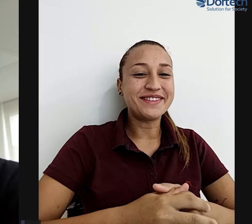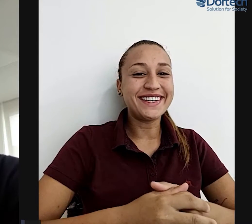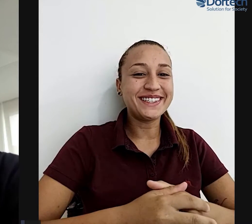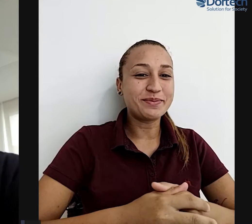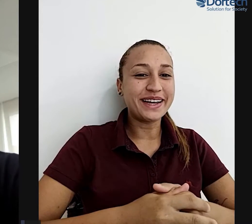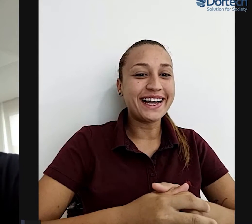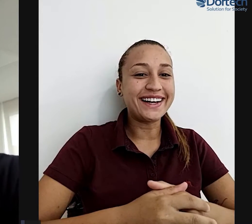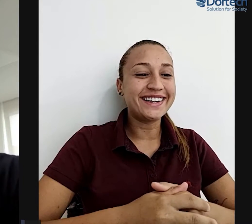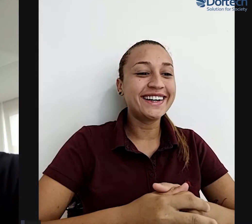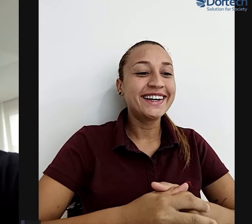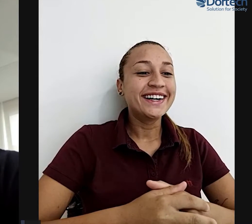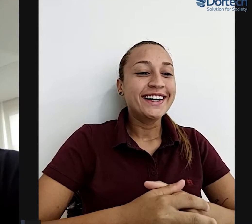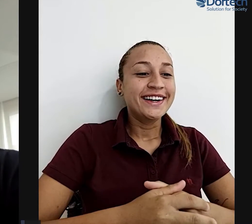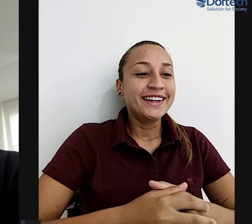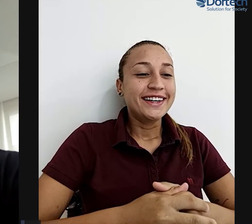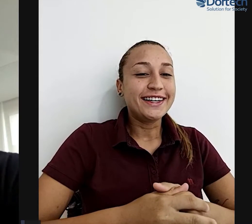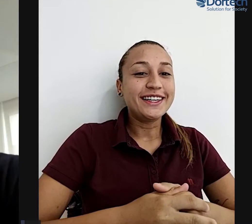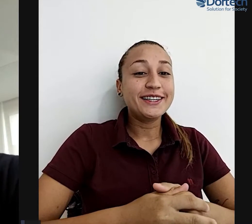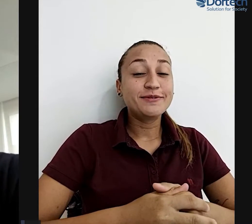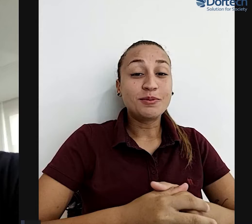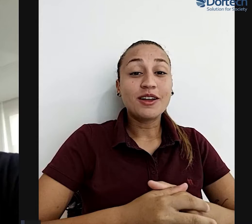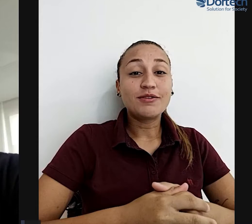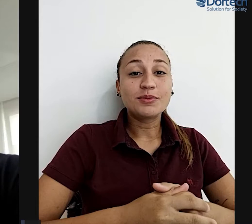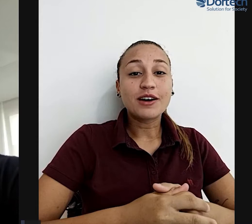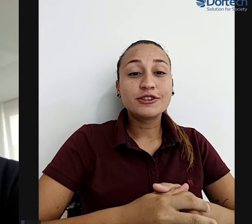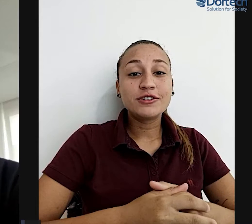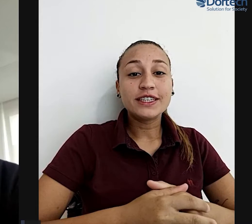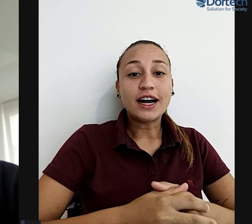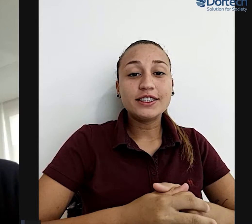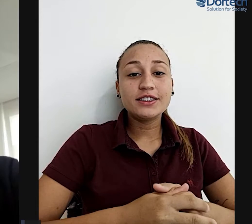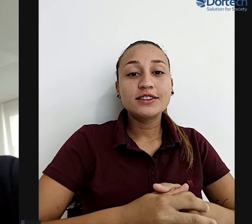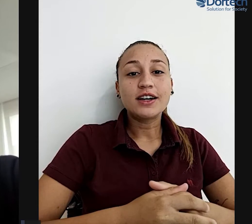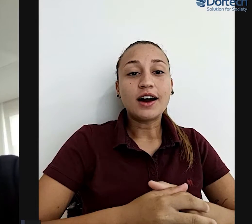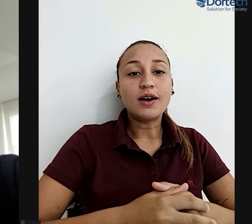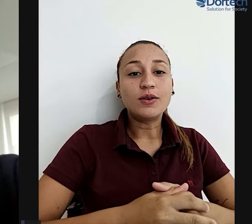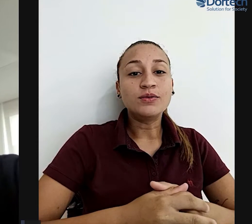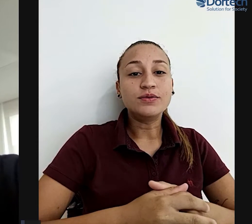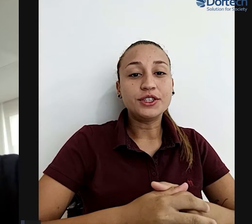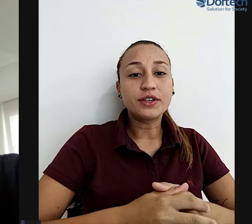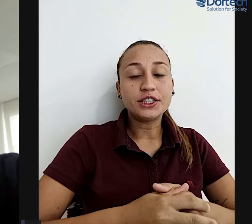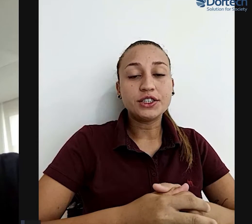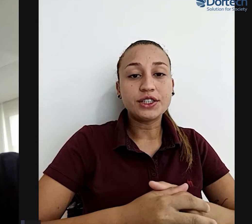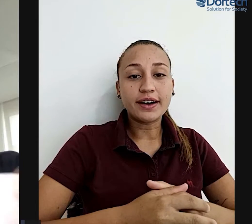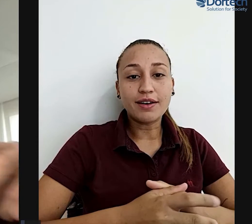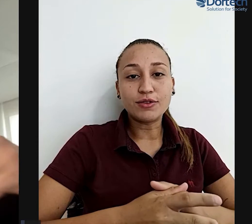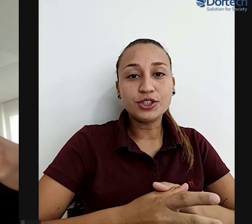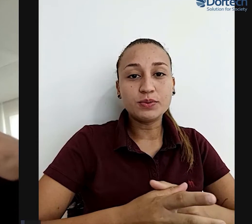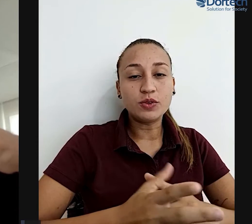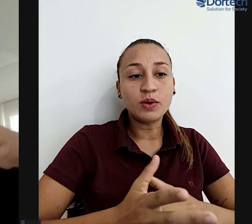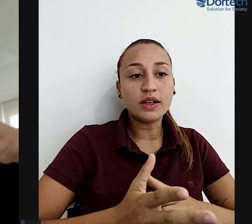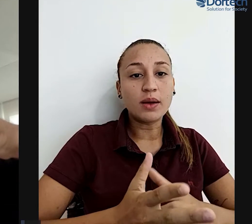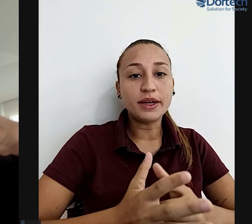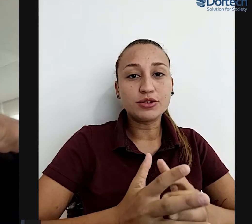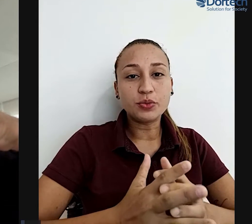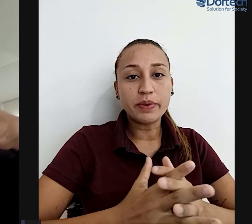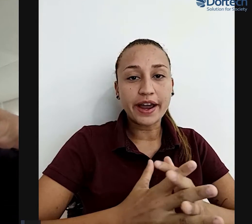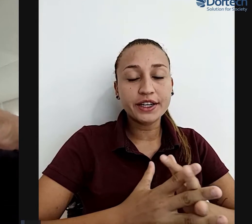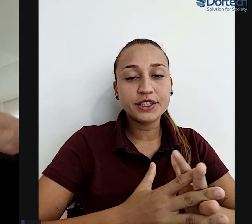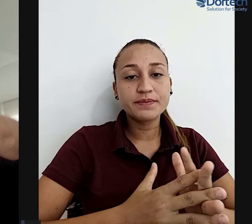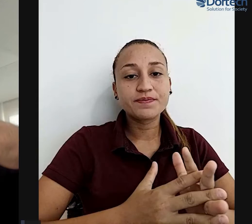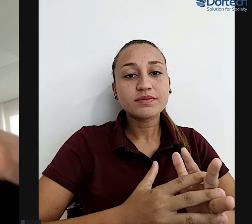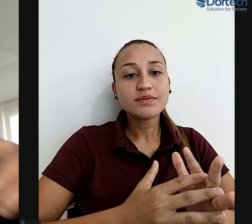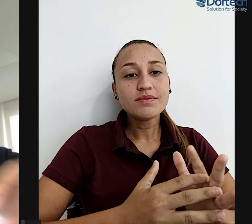mais uma vez, obrigada. E vamos lá, vamos dar continuidade a um vídeo que a gente já gravou do modelamento